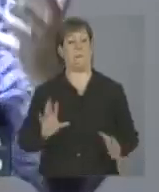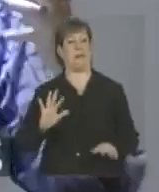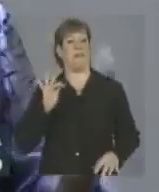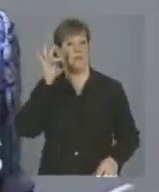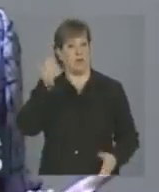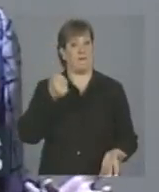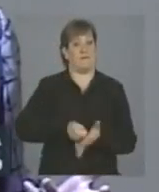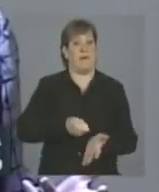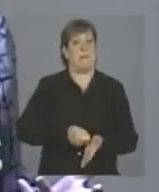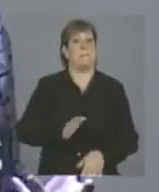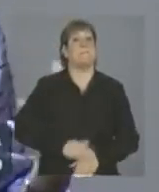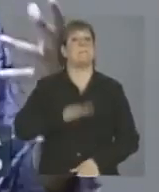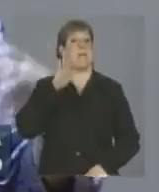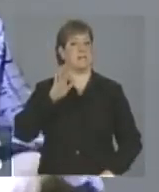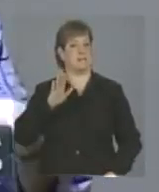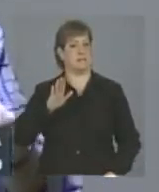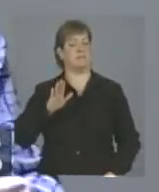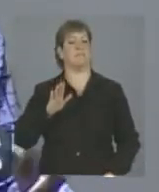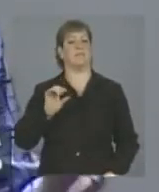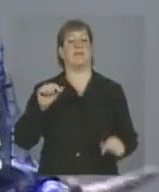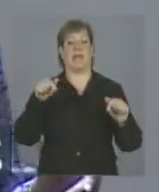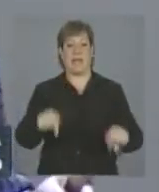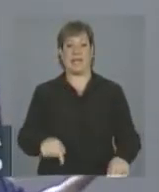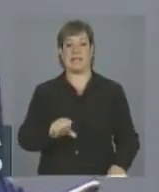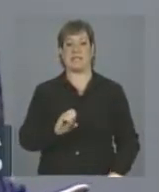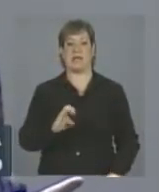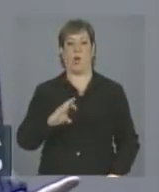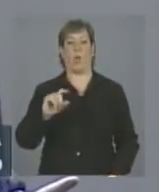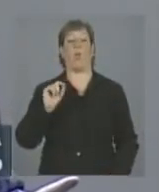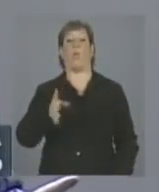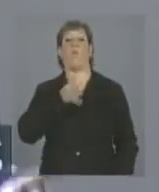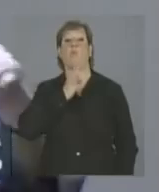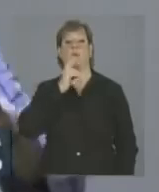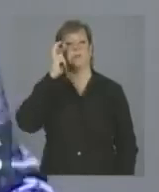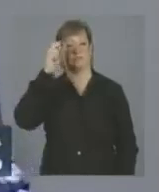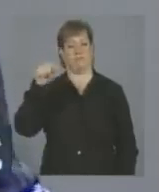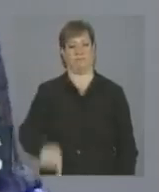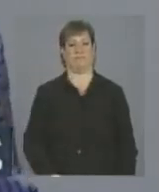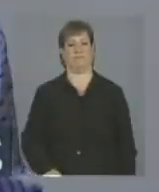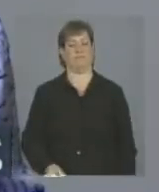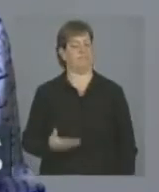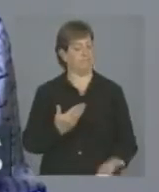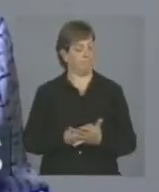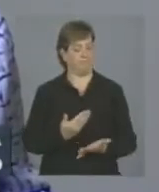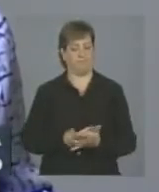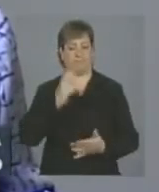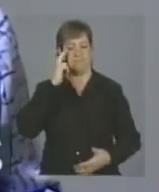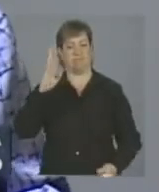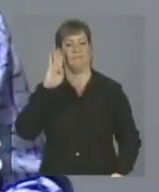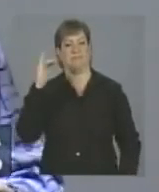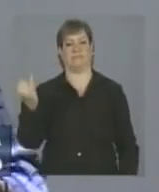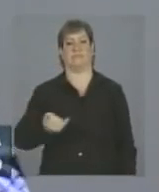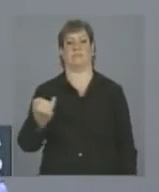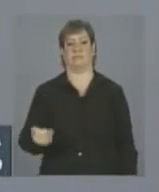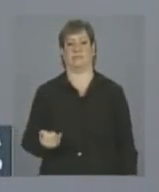exigida daqui para frente. Esse é o século do conhecimento. Esse é, sobretudo, o século do conhecimento.